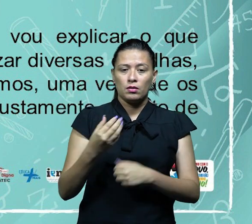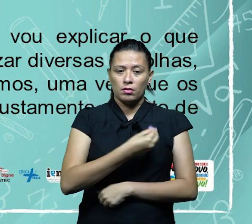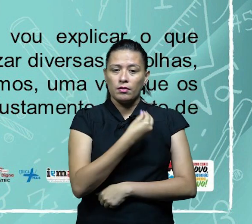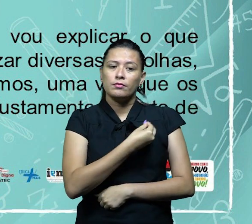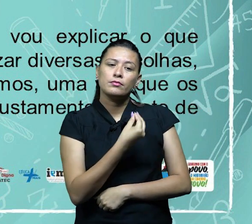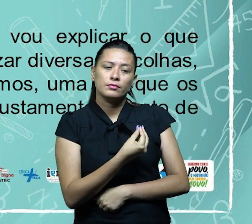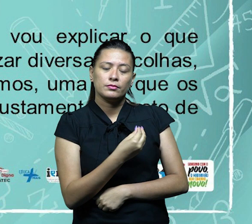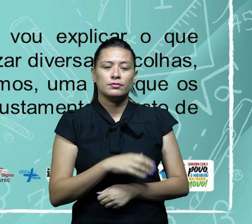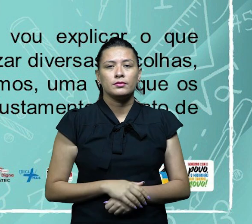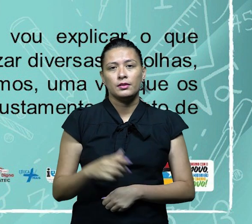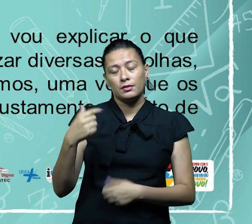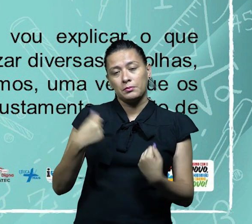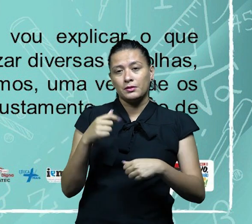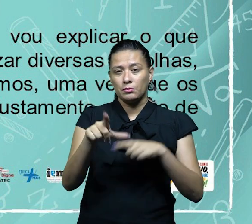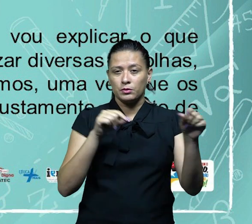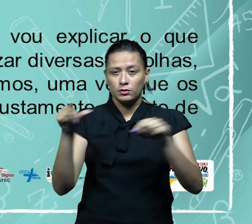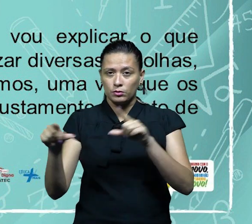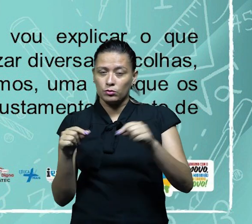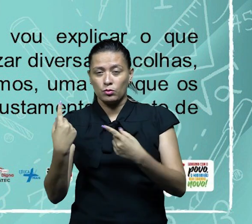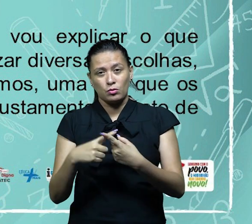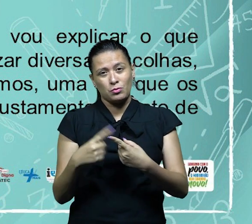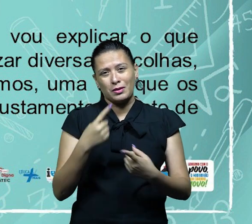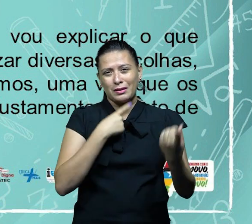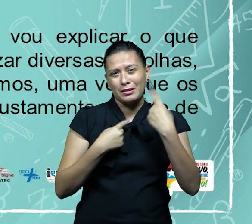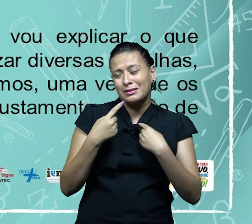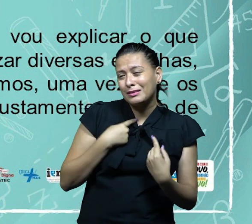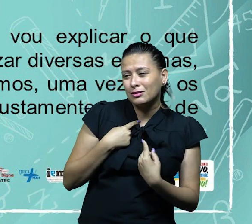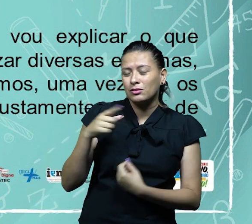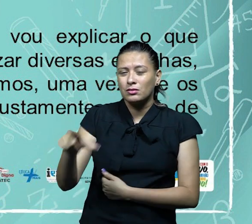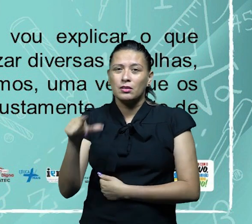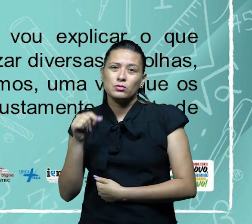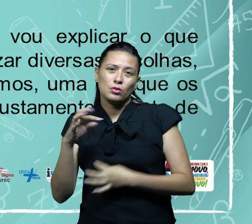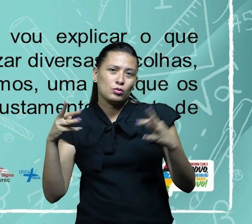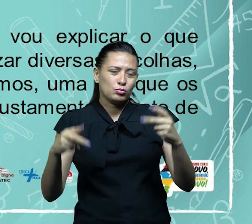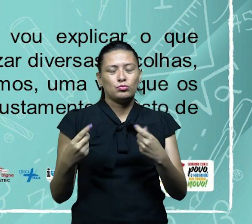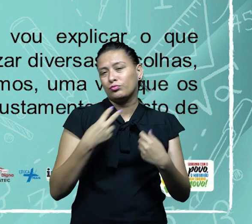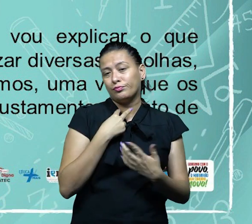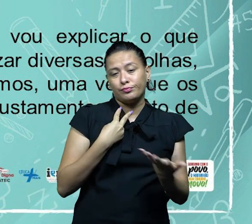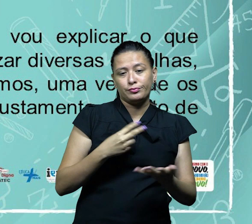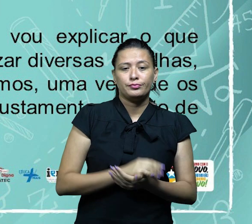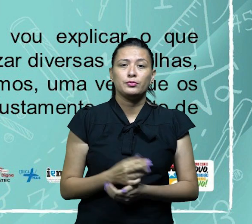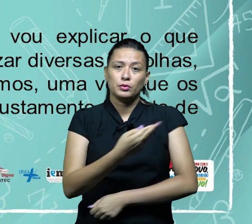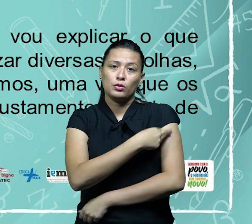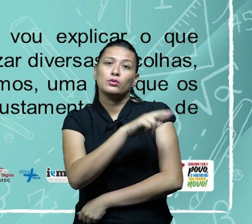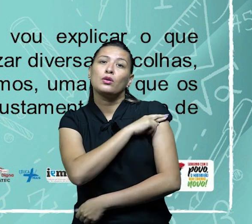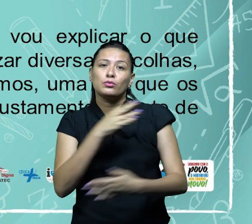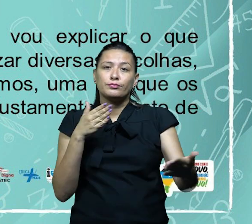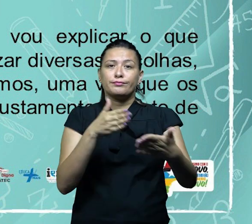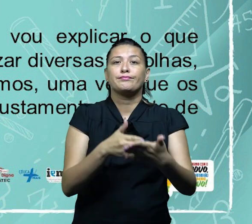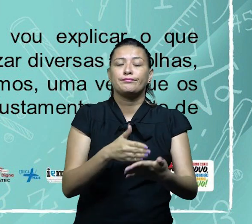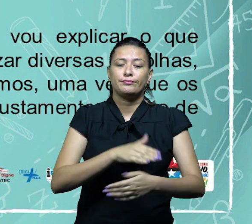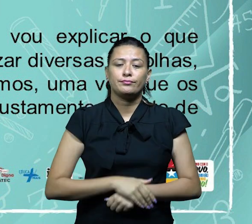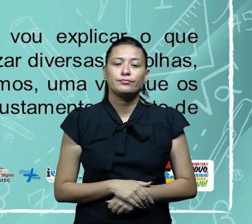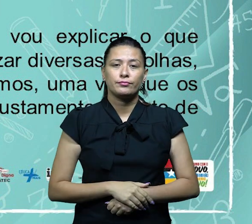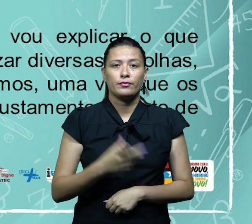que desejamos. Isso é lógico, tá bem, pessoal? Uma vez que os recursos são limitados. O custo de oportunidade mede justamente o